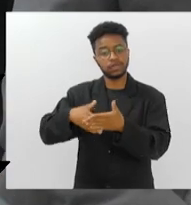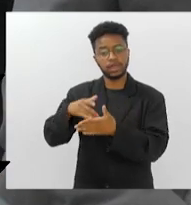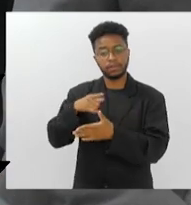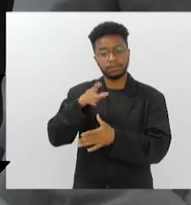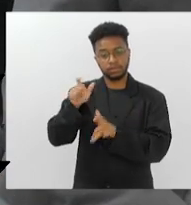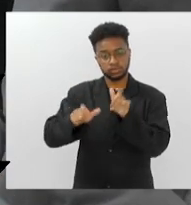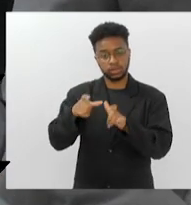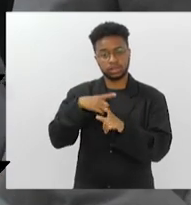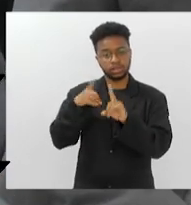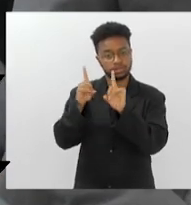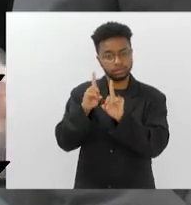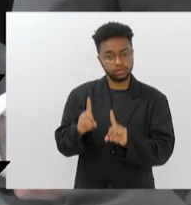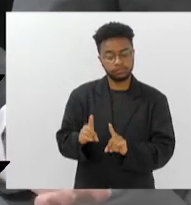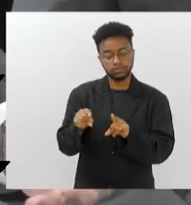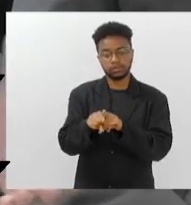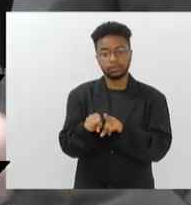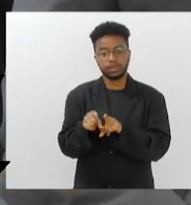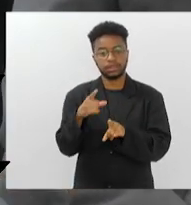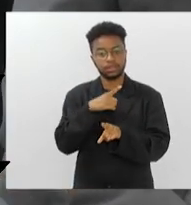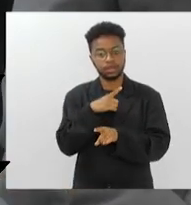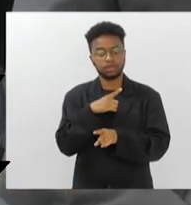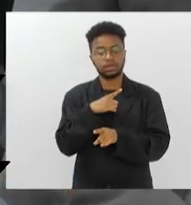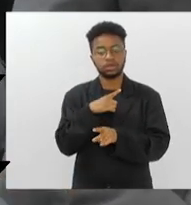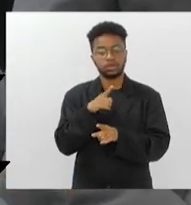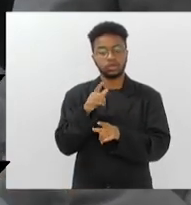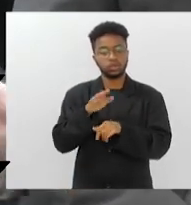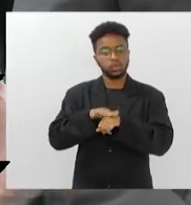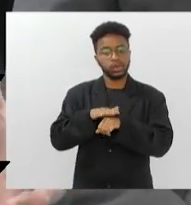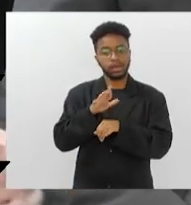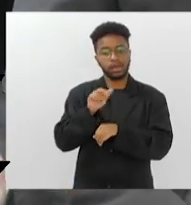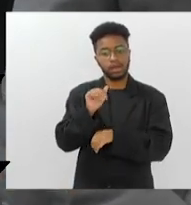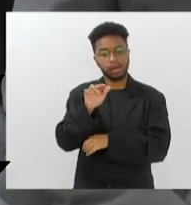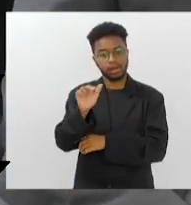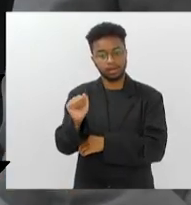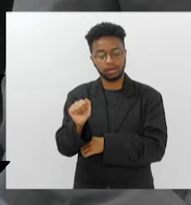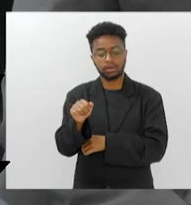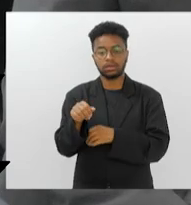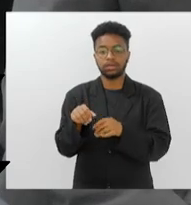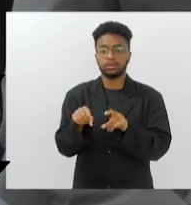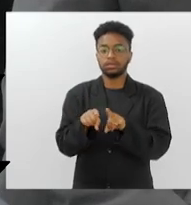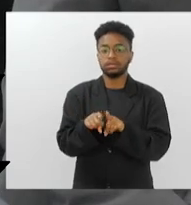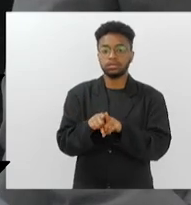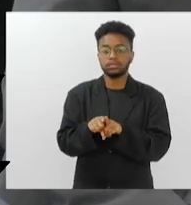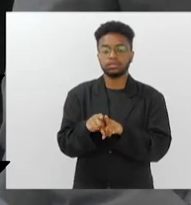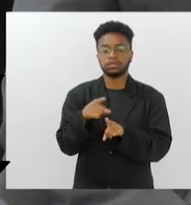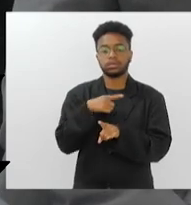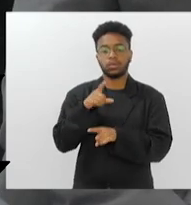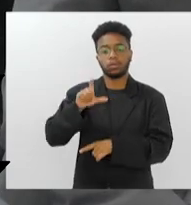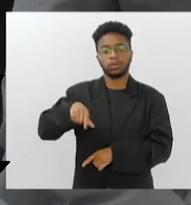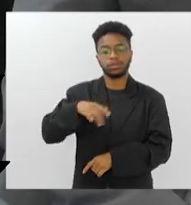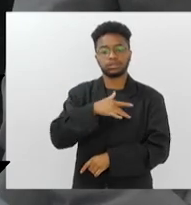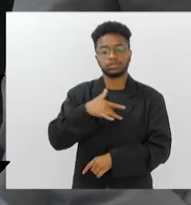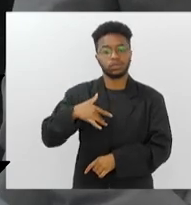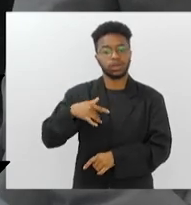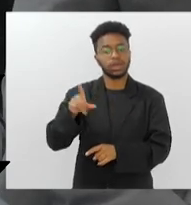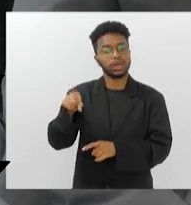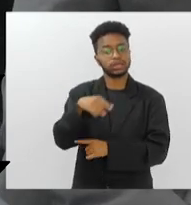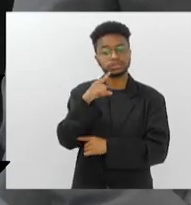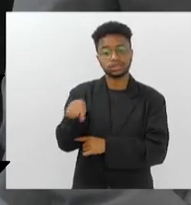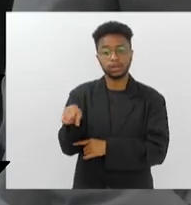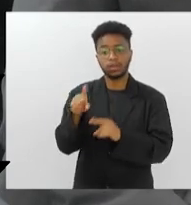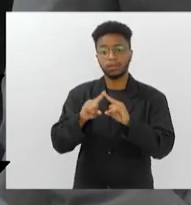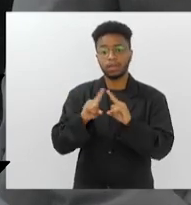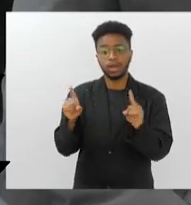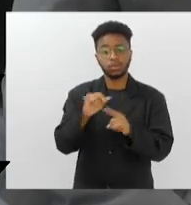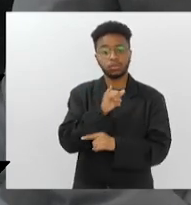deficiência e com doenças eh raras enfim e que T os seus planos cancelados unilateralmente sem